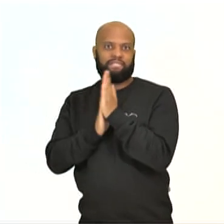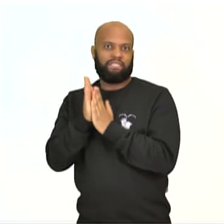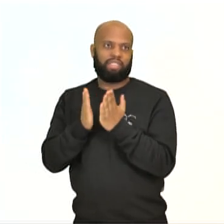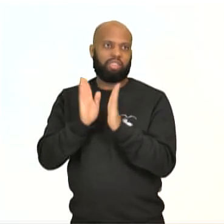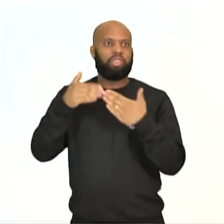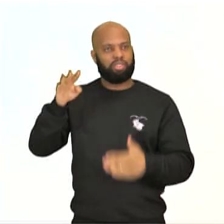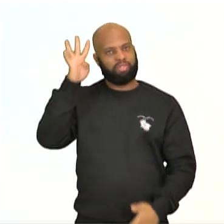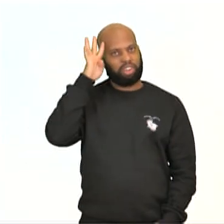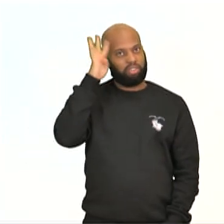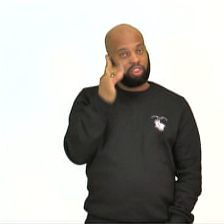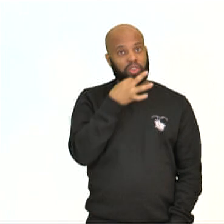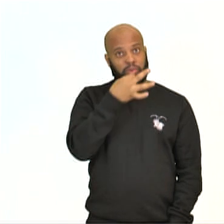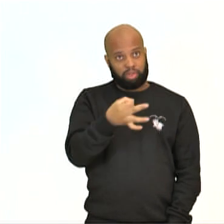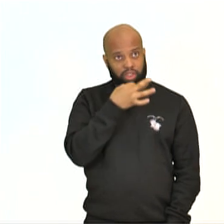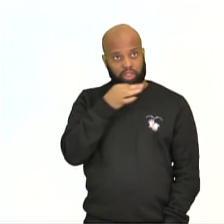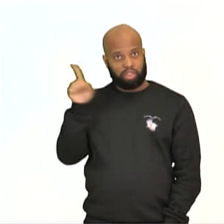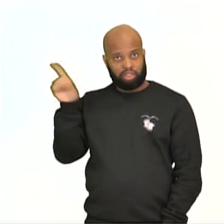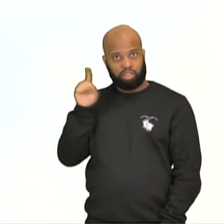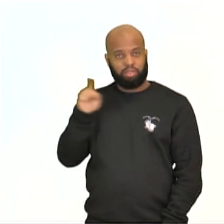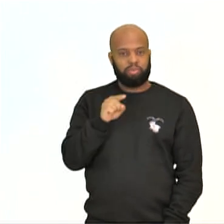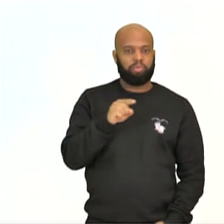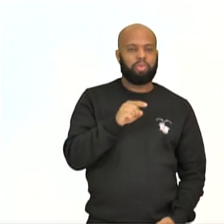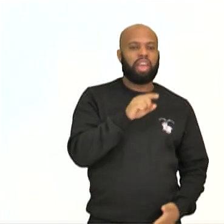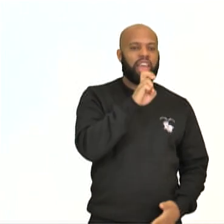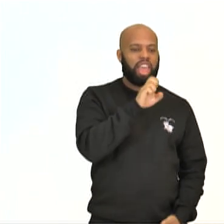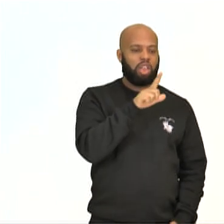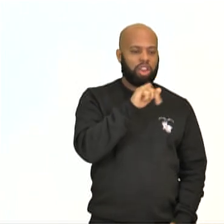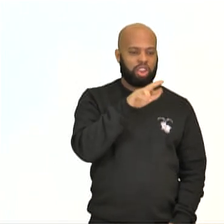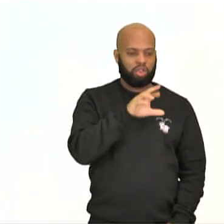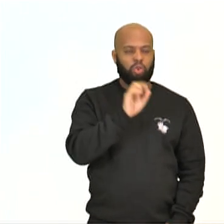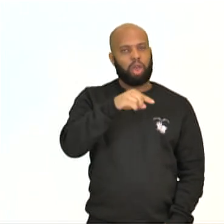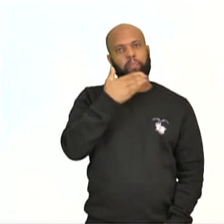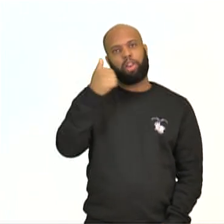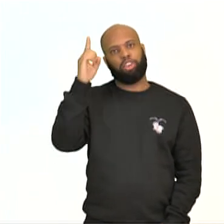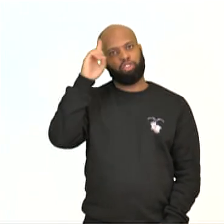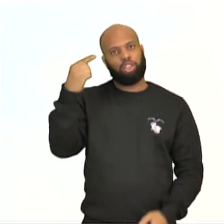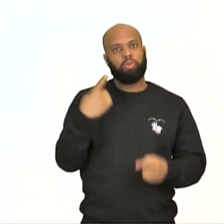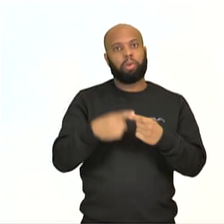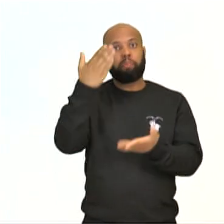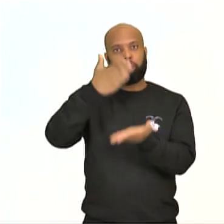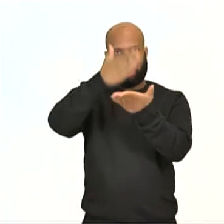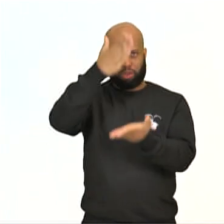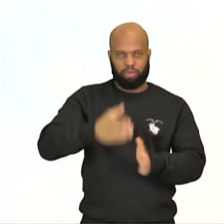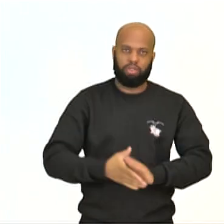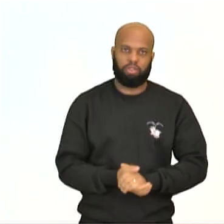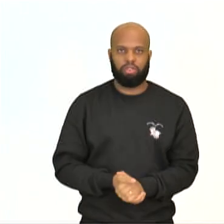quarta-feira, na opinião aqui do eu lírico, seria um dos melhores dias porque está no meio.